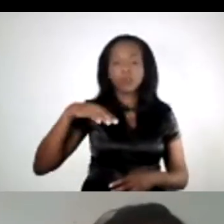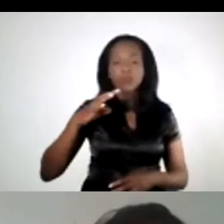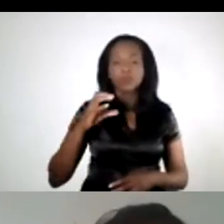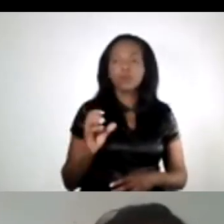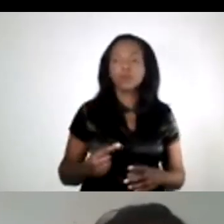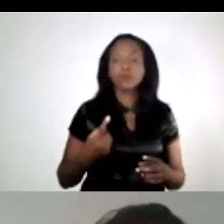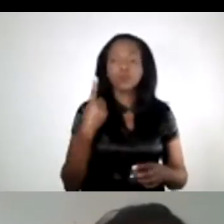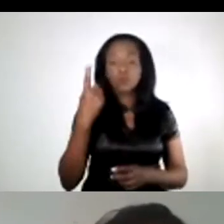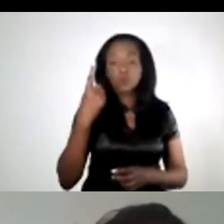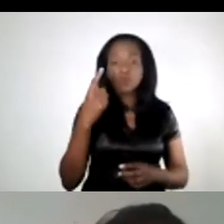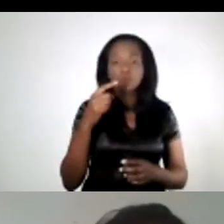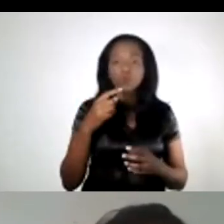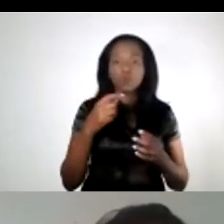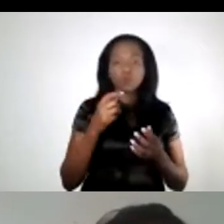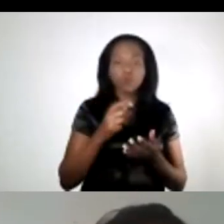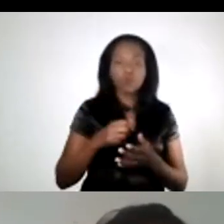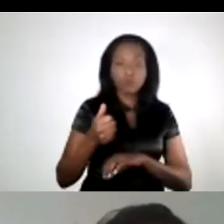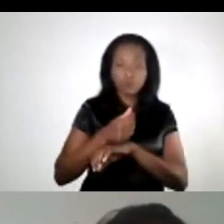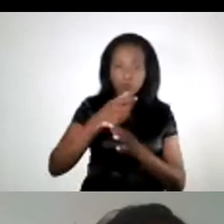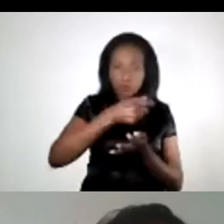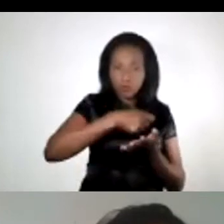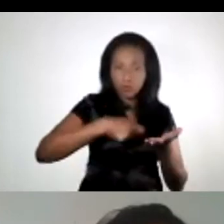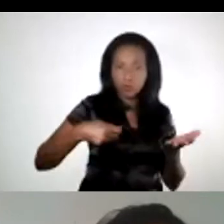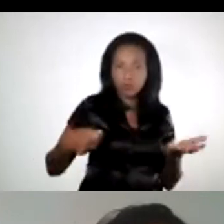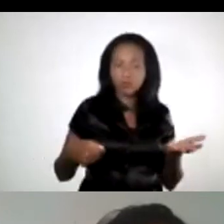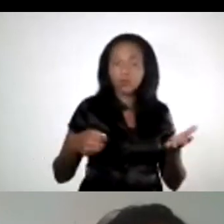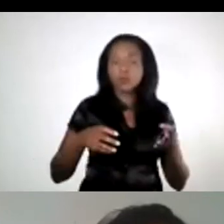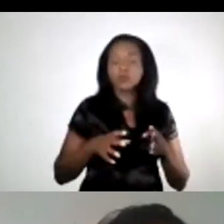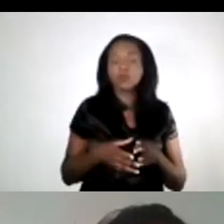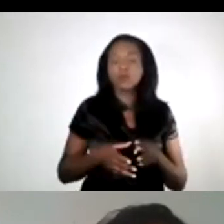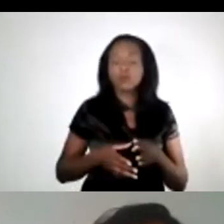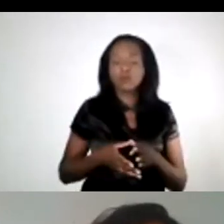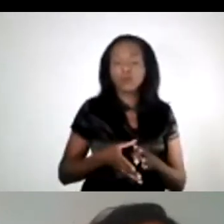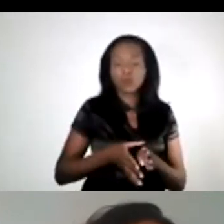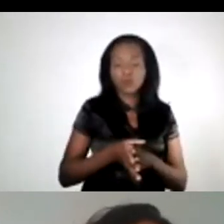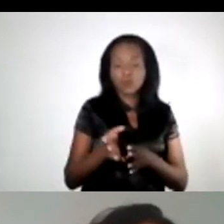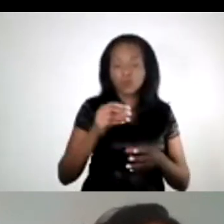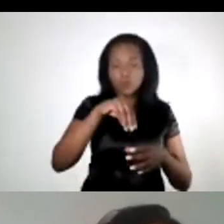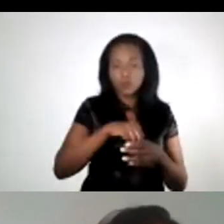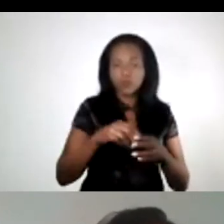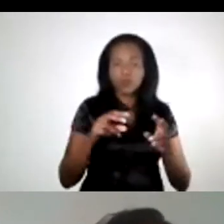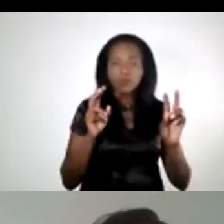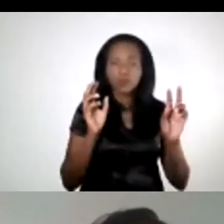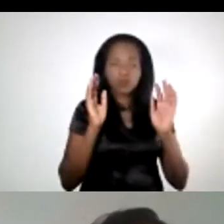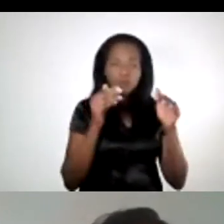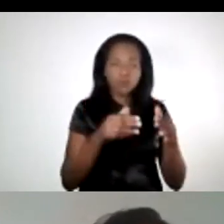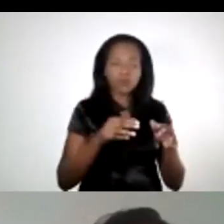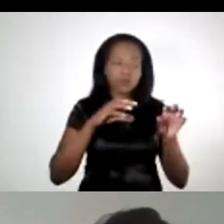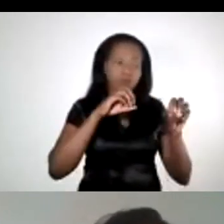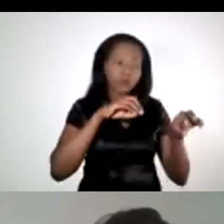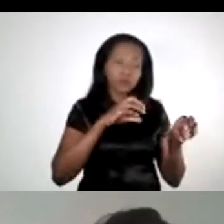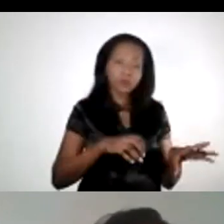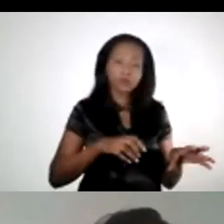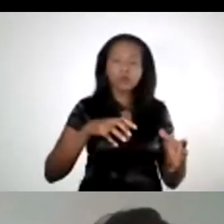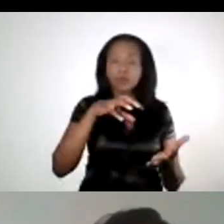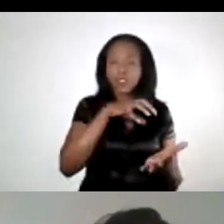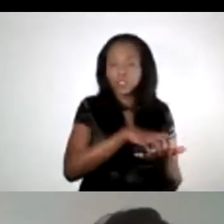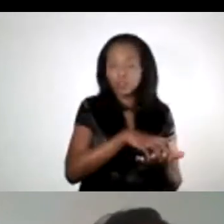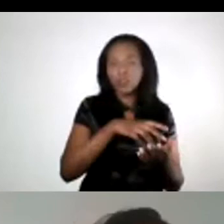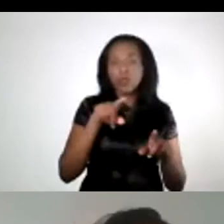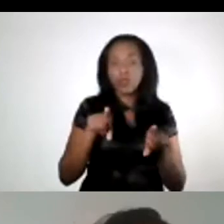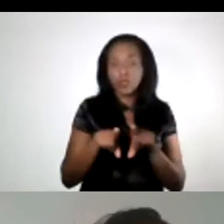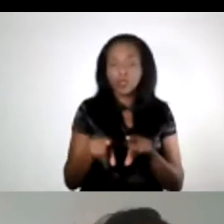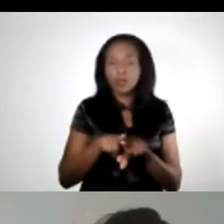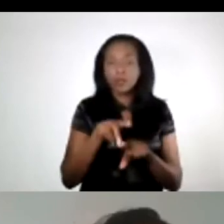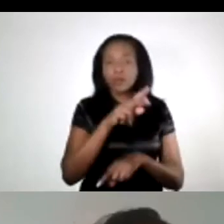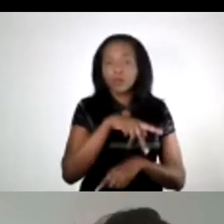escritores, conselheiro dentro da questão da educação escolar quilombola, também é professor na